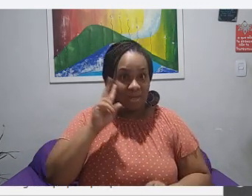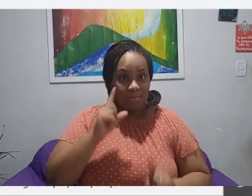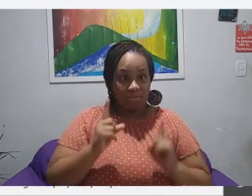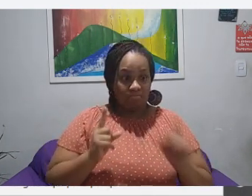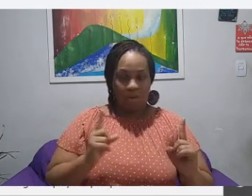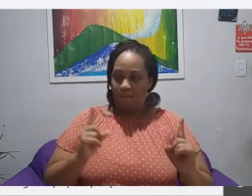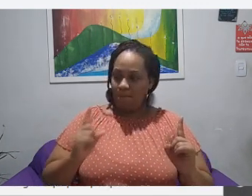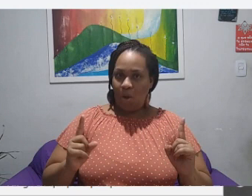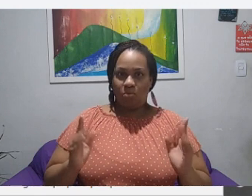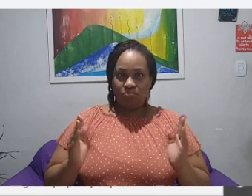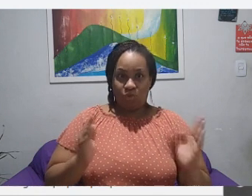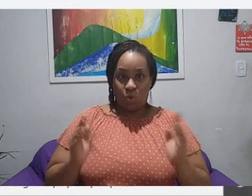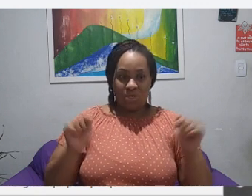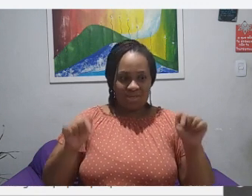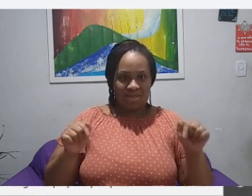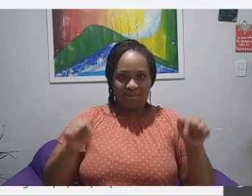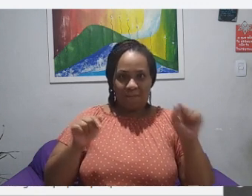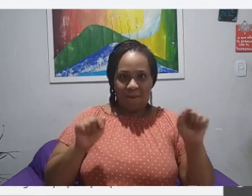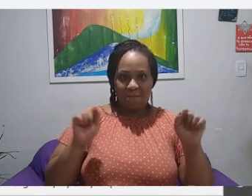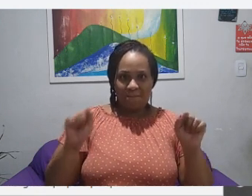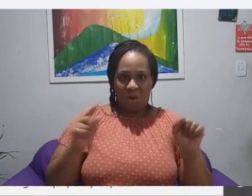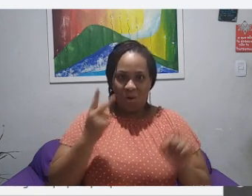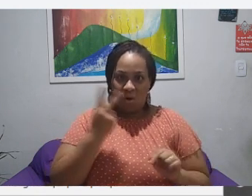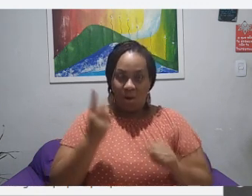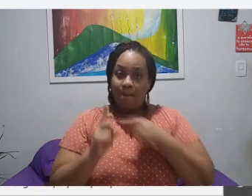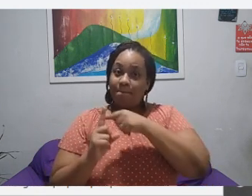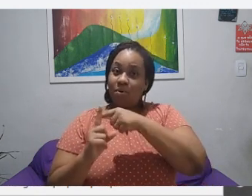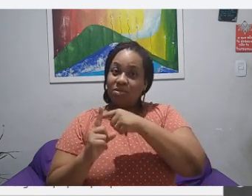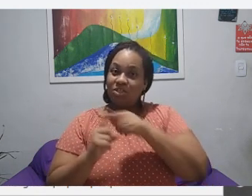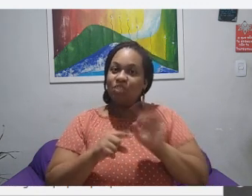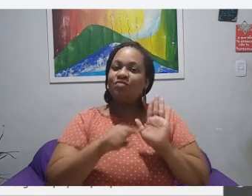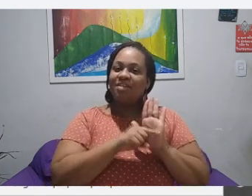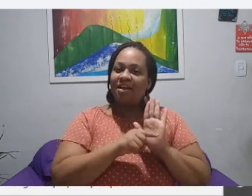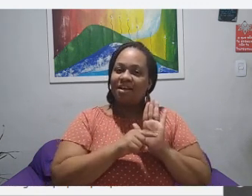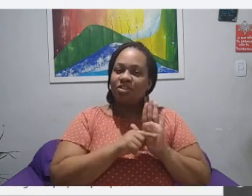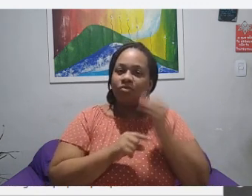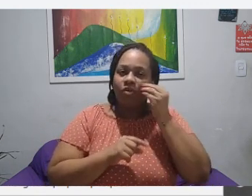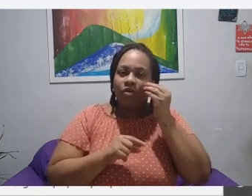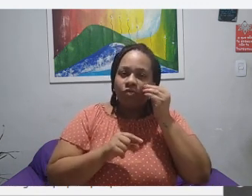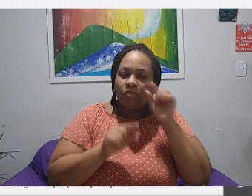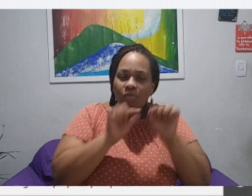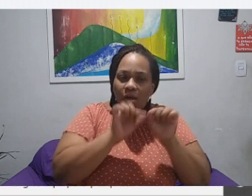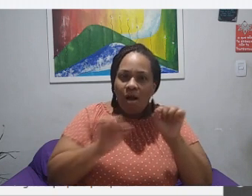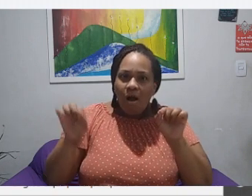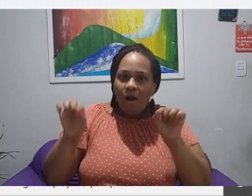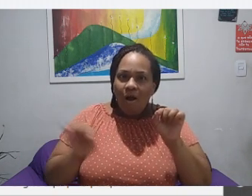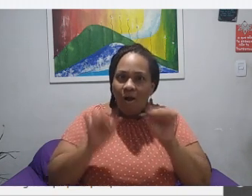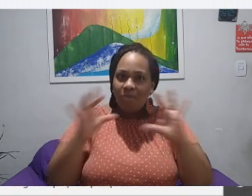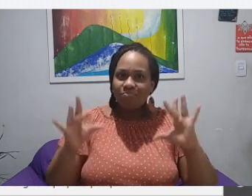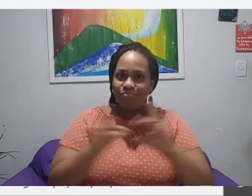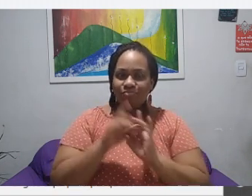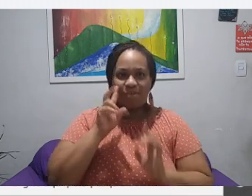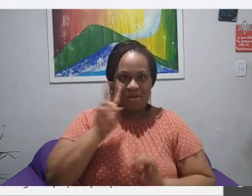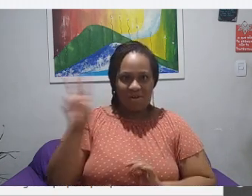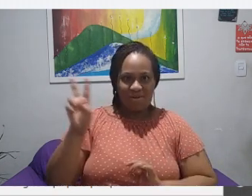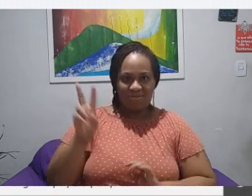sempre a diferença de potencial entre 2 pontos? Então, é entre esses 2 pontinhos aqui, ó, o positivo e o negativo. Então, a gente vai pegar o positivo do